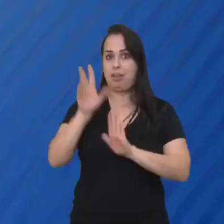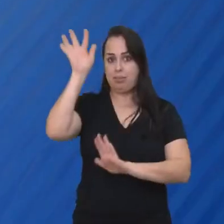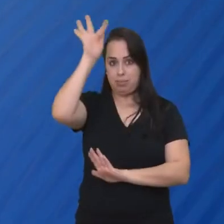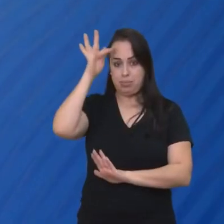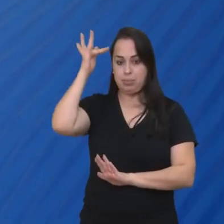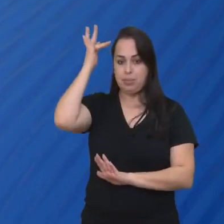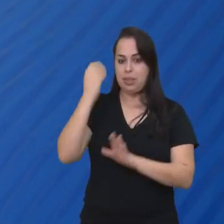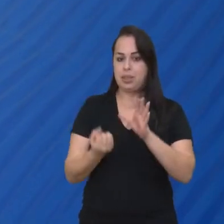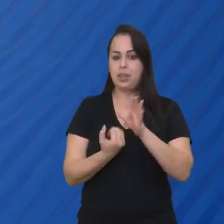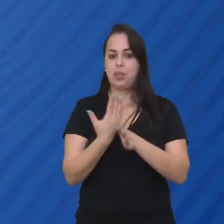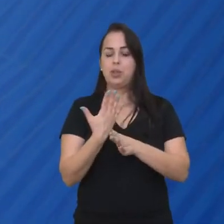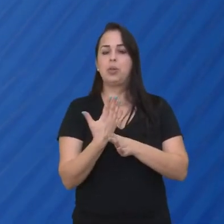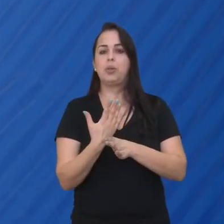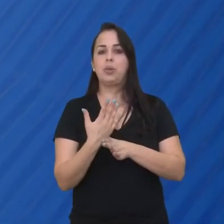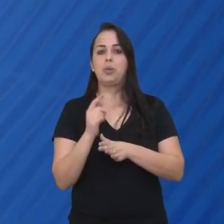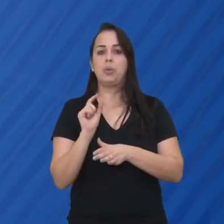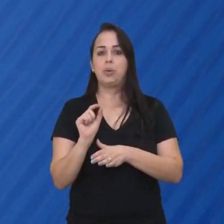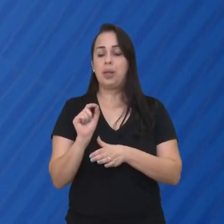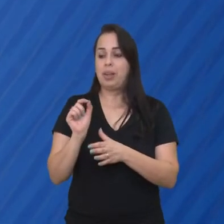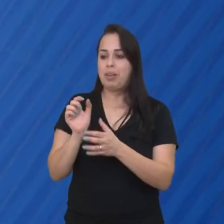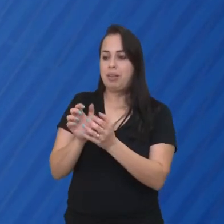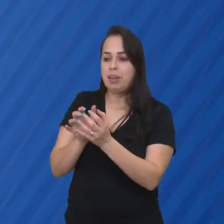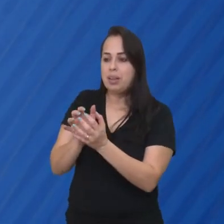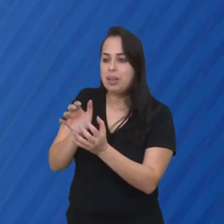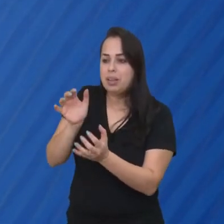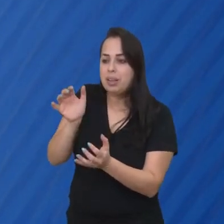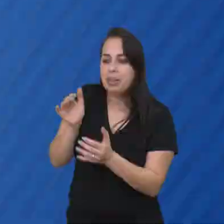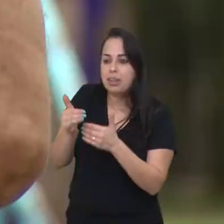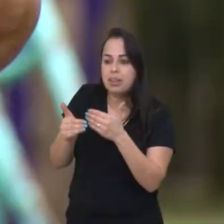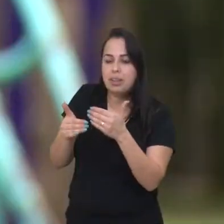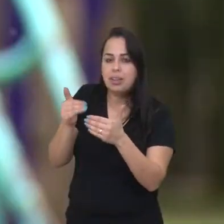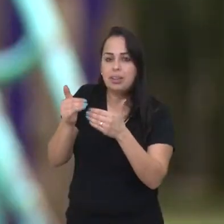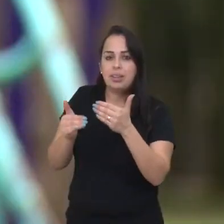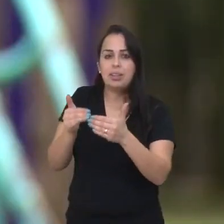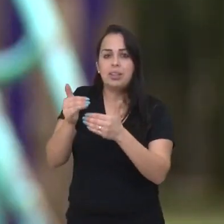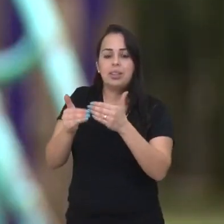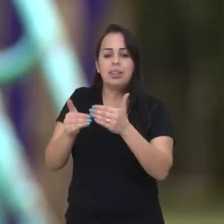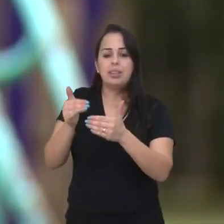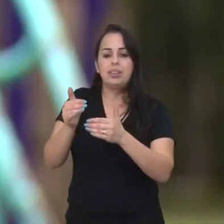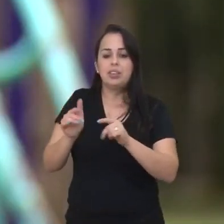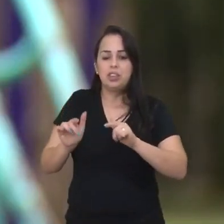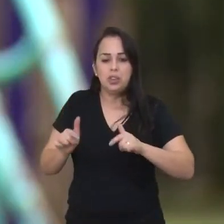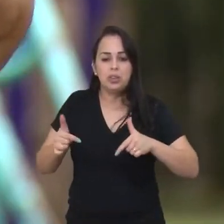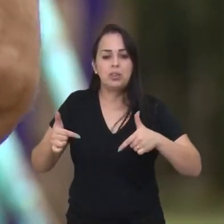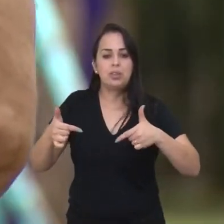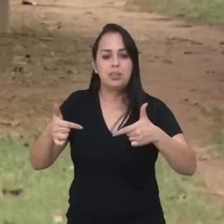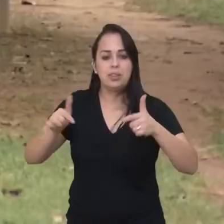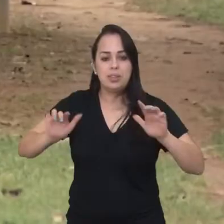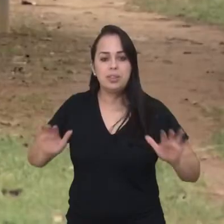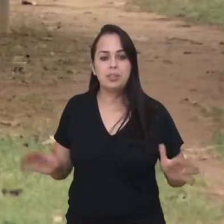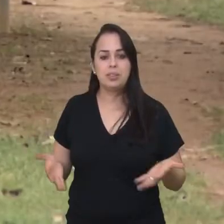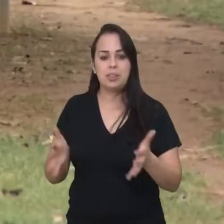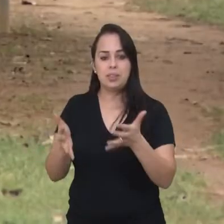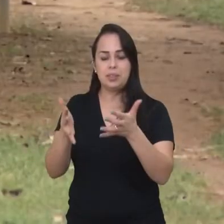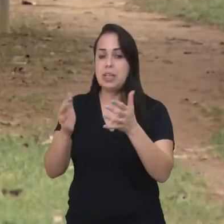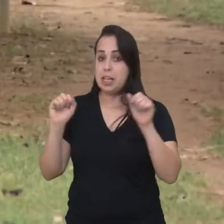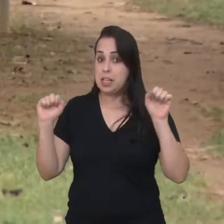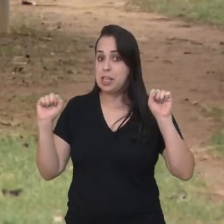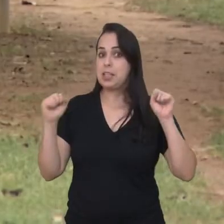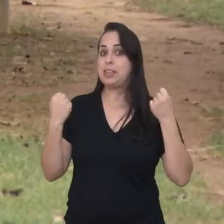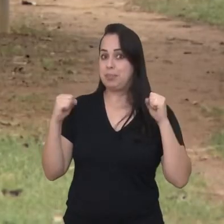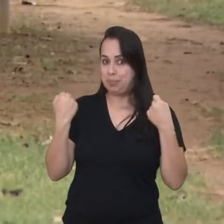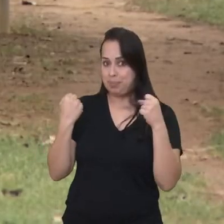Petit criou em São José um programa de envelhecimento ativo. A ideia é implantar uma série de ações para estimular a prática